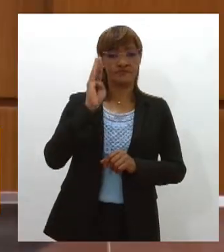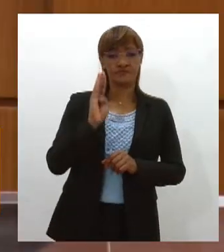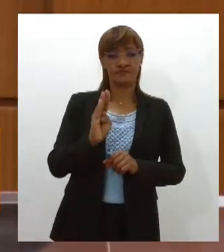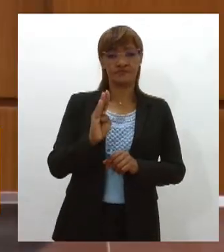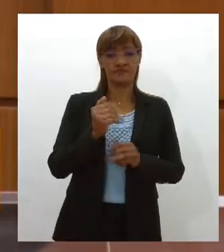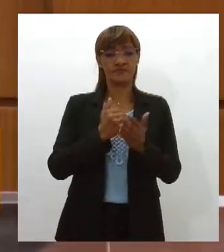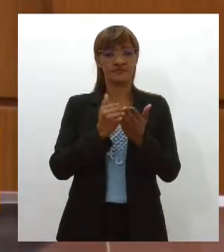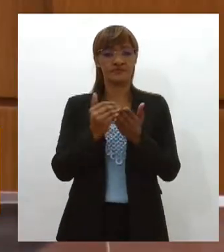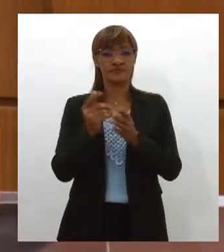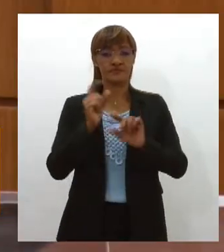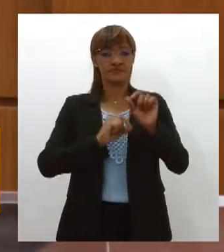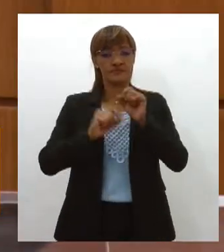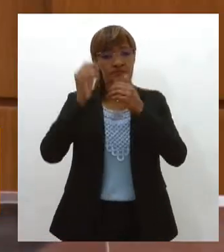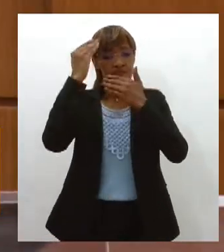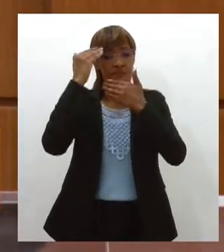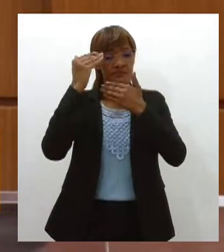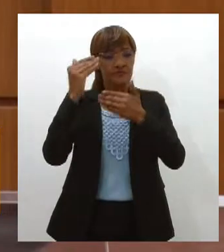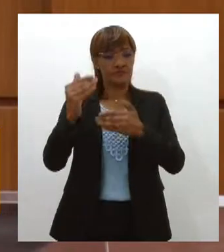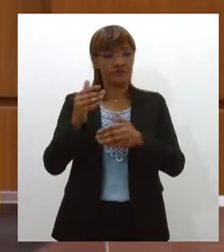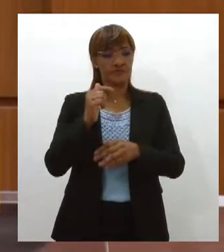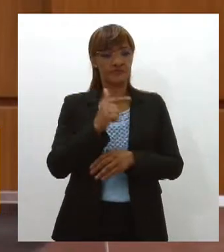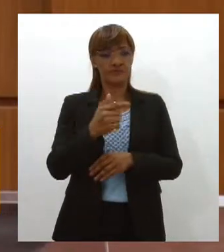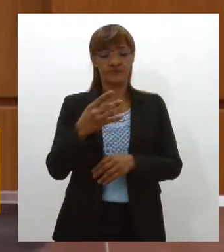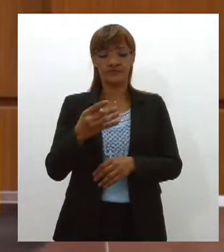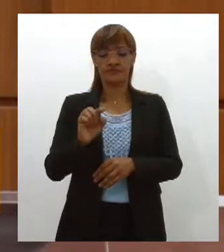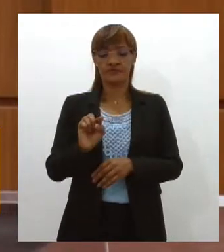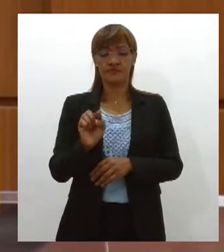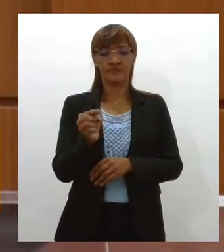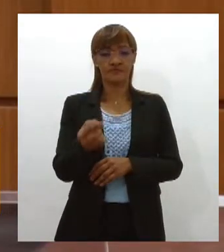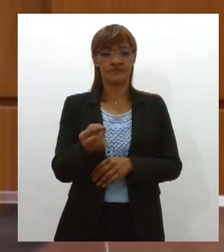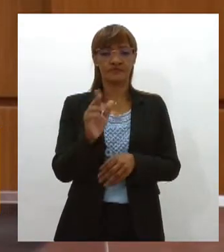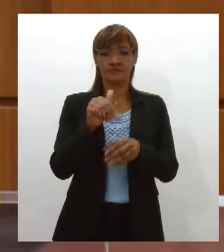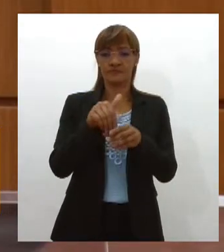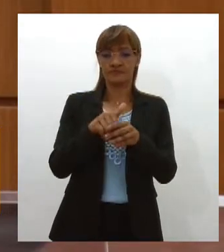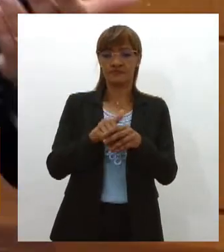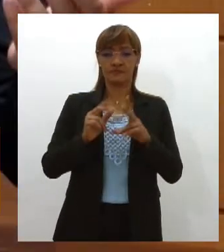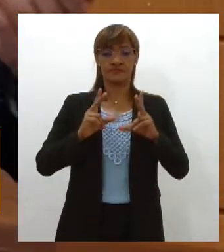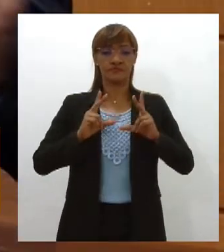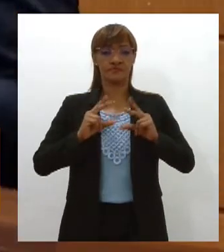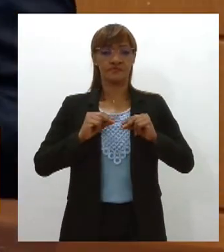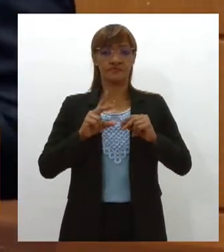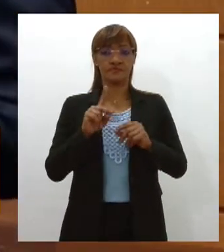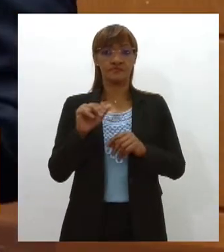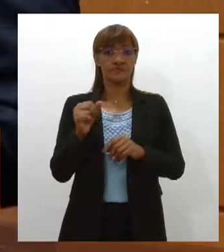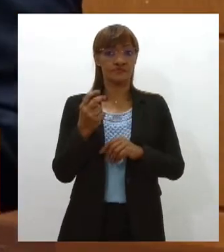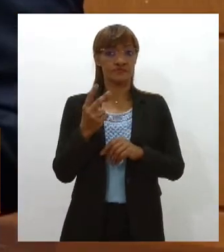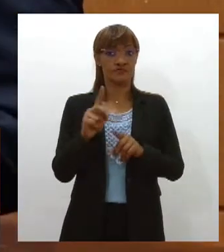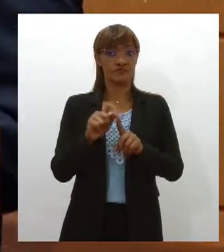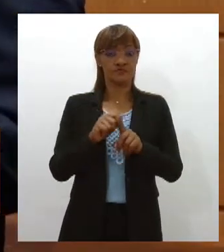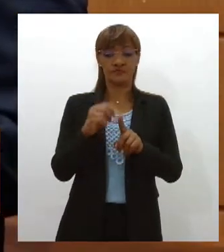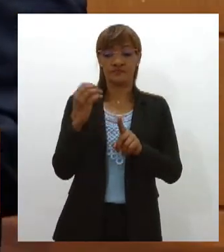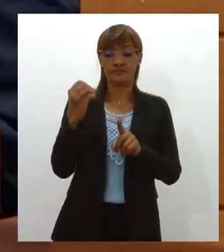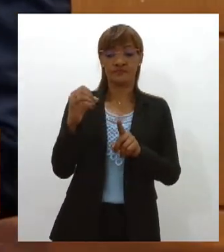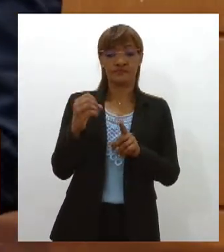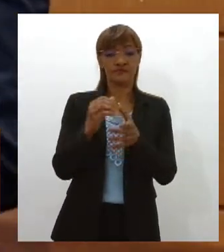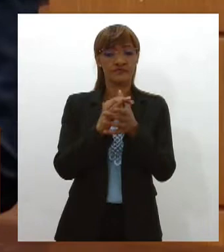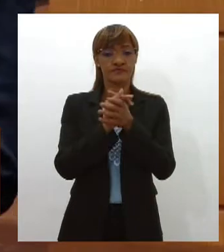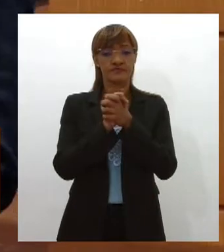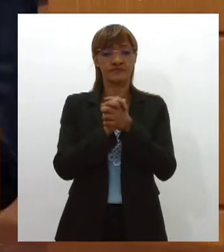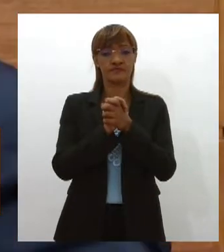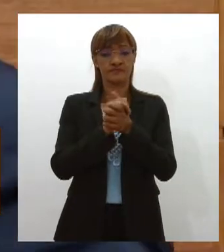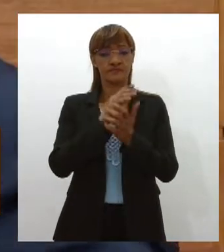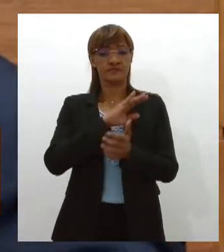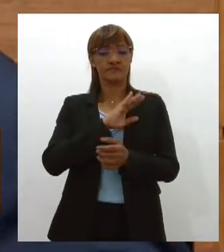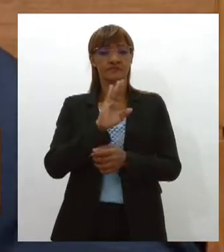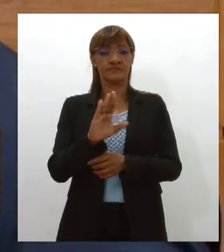pronunciamentos agradecendo os mais de 24 mil votos que teve na eleição do dia 2 de outubro. O parlamentar parabenizou a colega de partido Linda